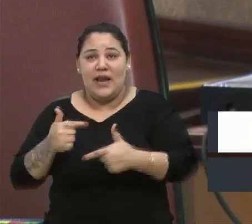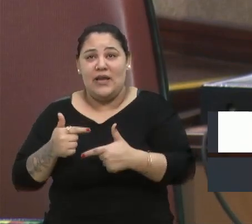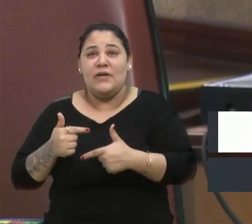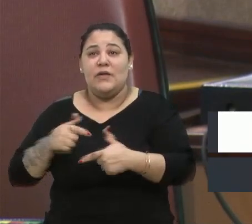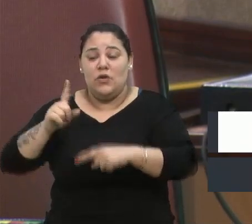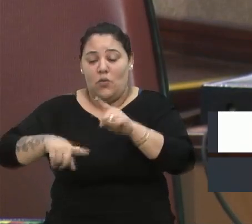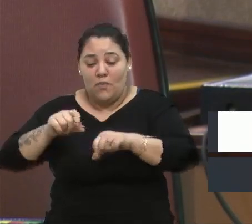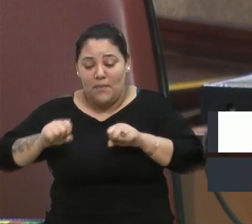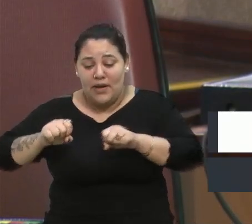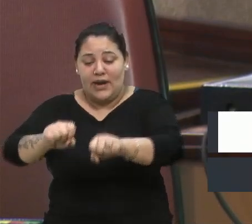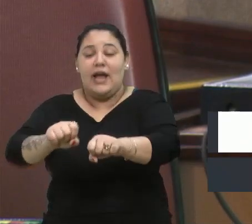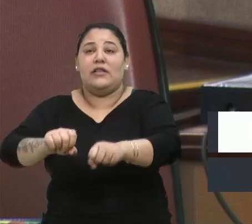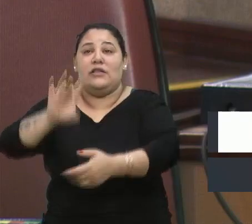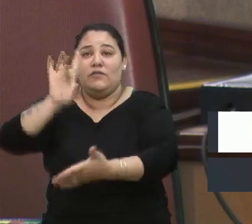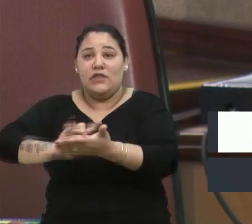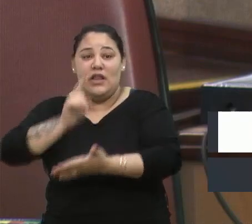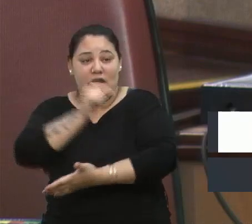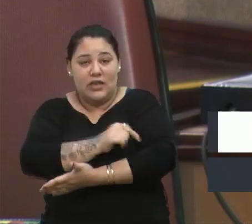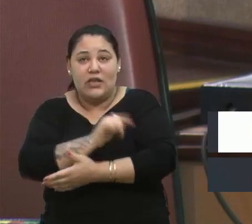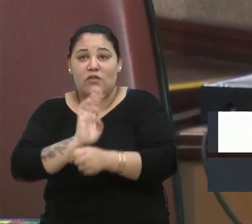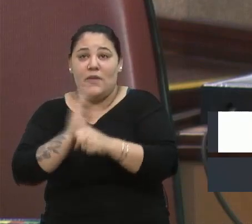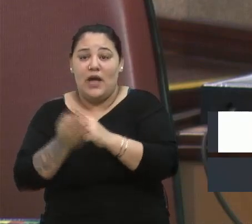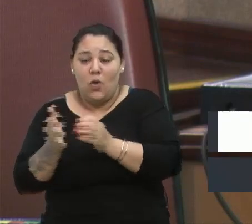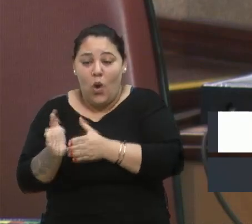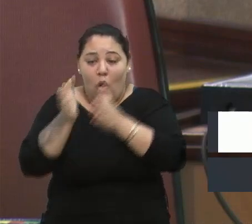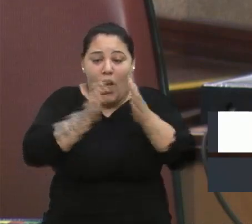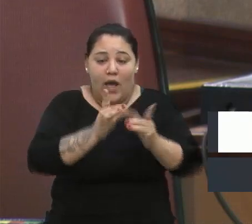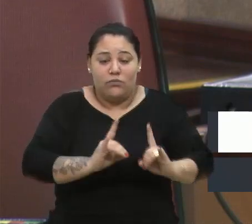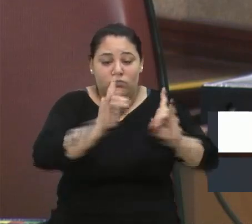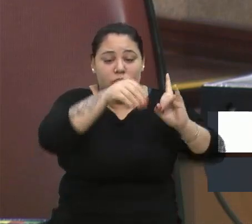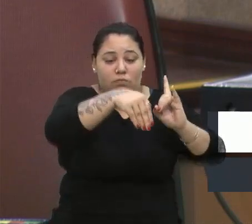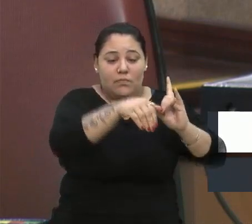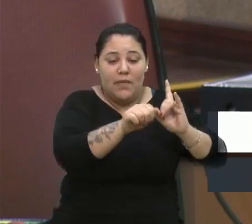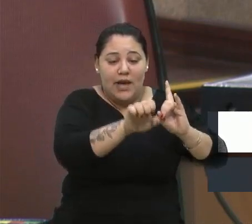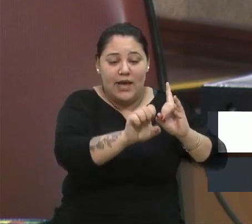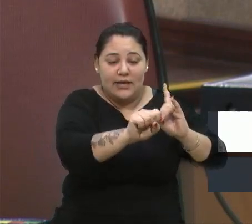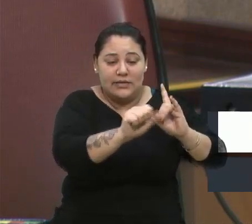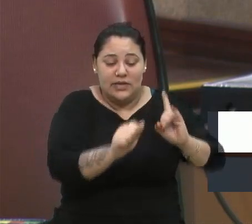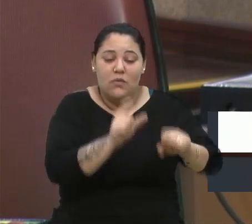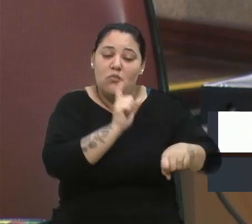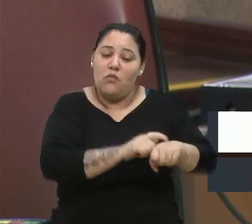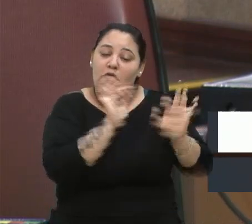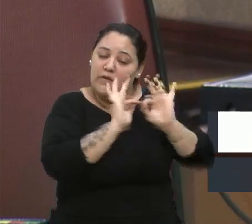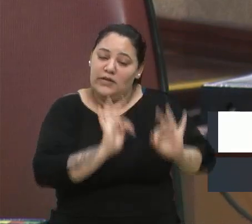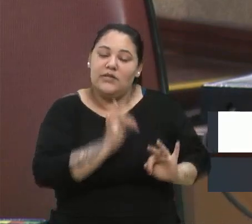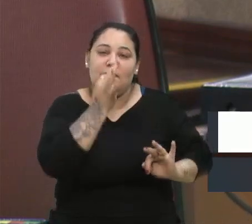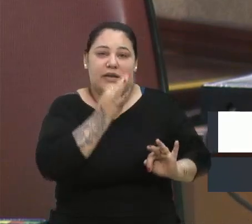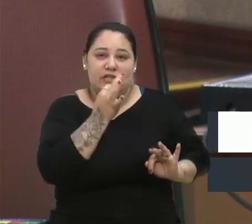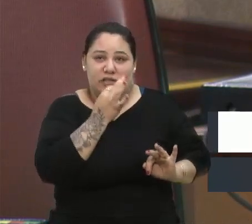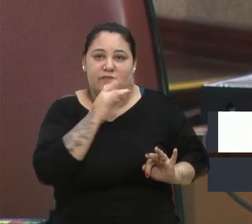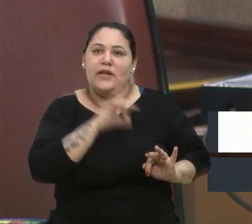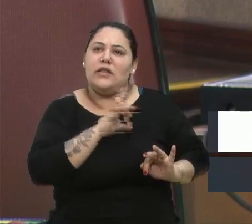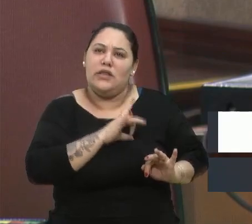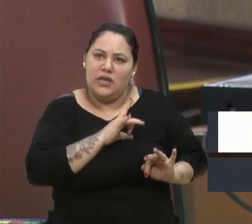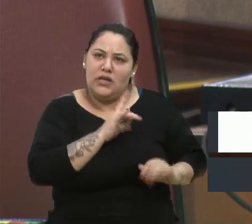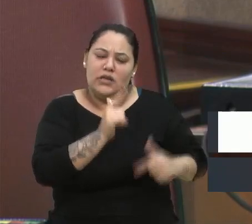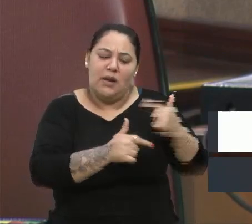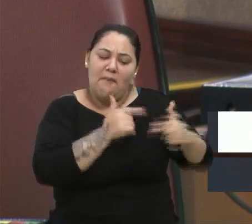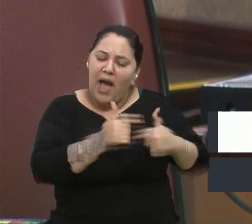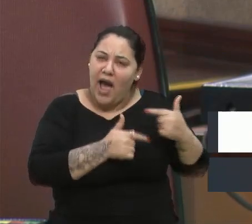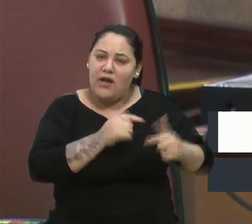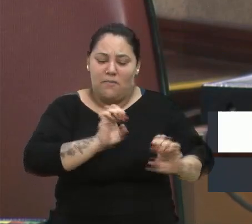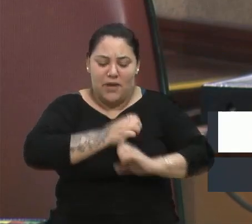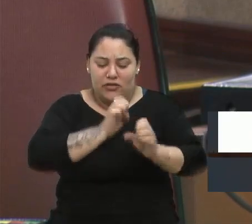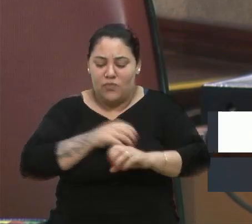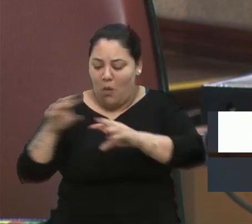se instalando aqui também no bairro Exposição, do lado da Maiasa. Então, um momento feliz aqui para Caxias do Sul, onde empreendimentos estão vindo e a